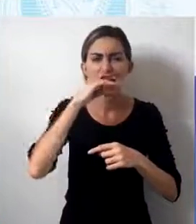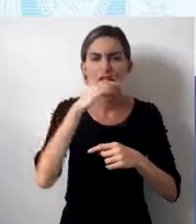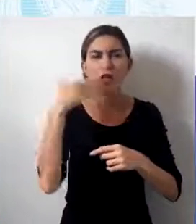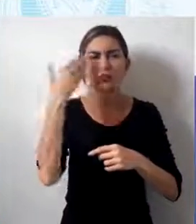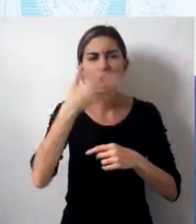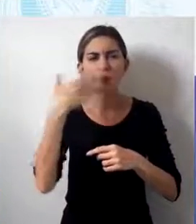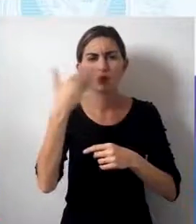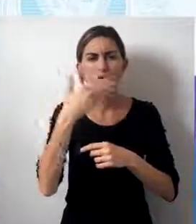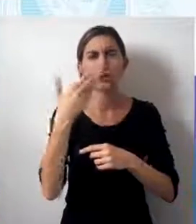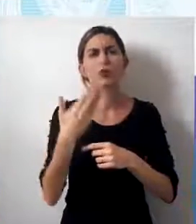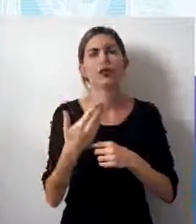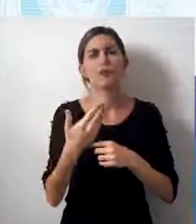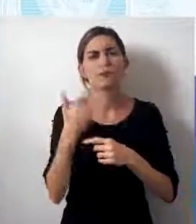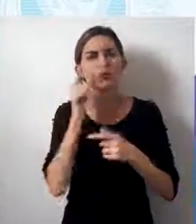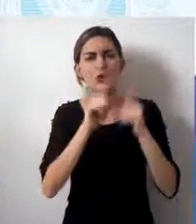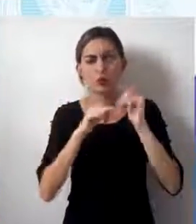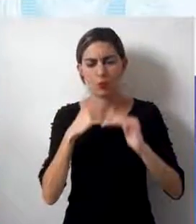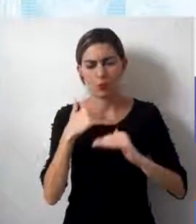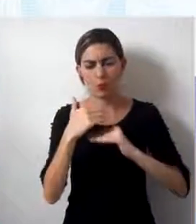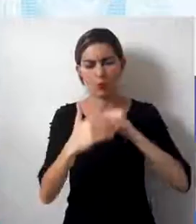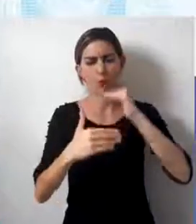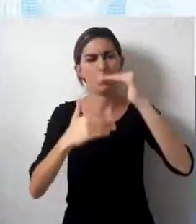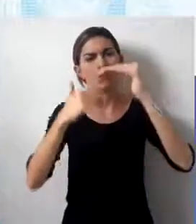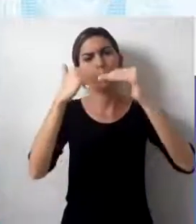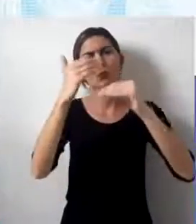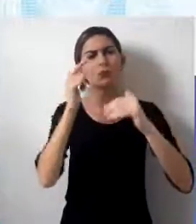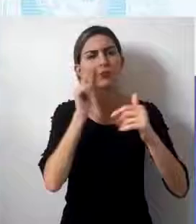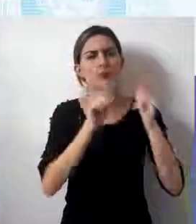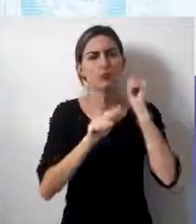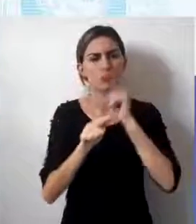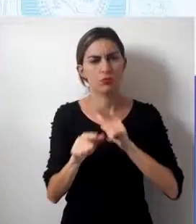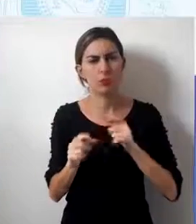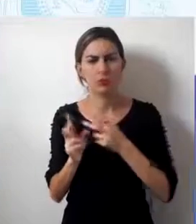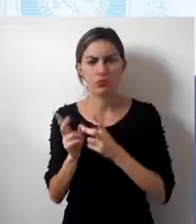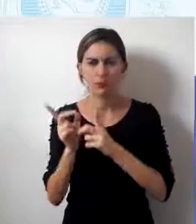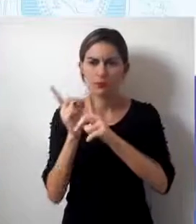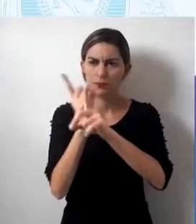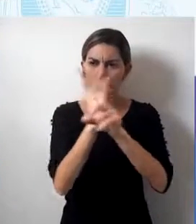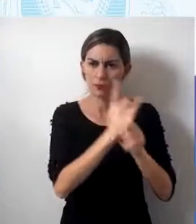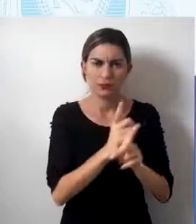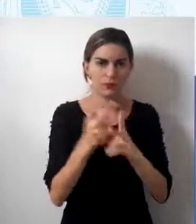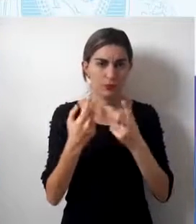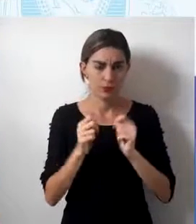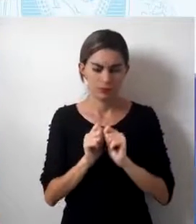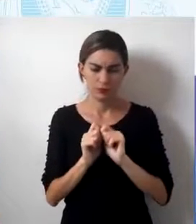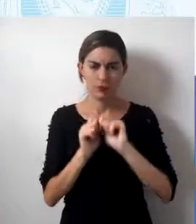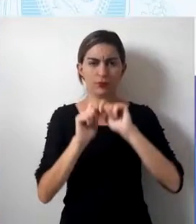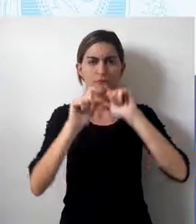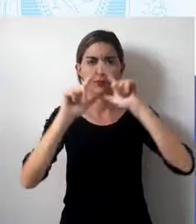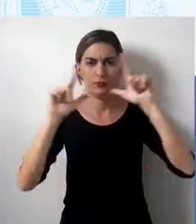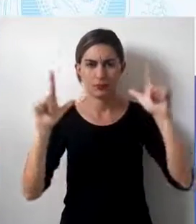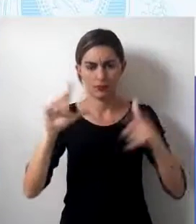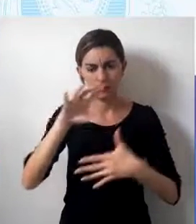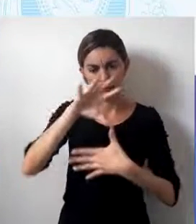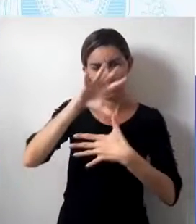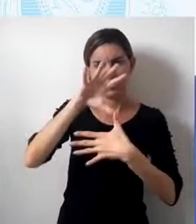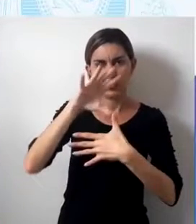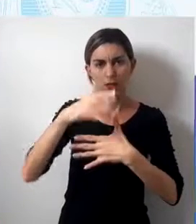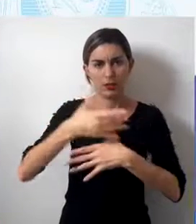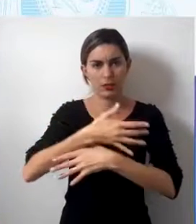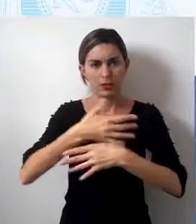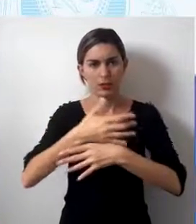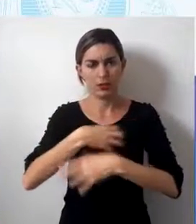cana-de-açúcar, conseguiu subsistir. Então, como a gente pode observar aí no slide da planta da cidade